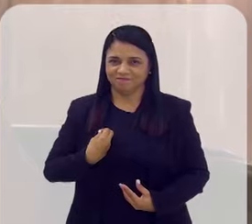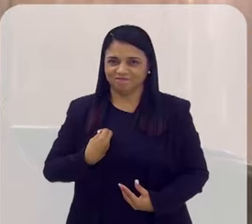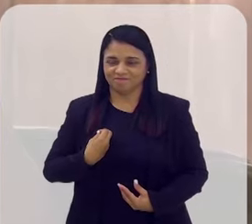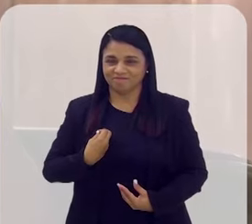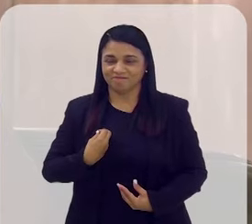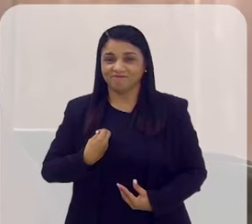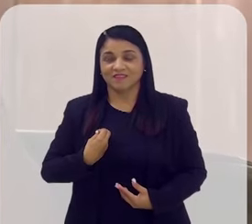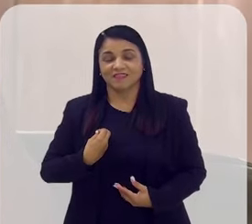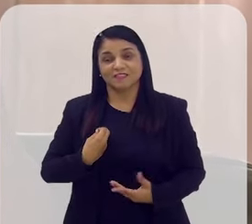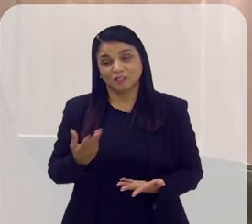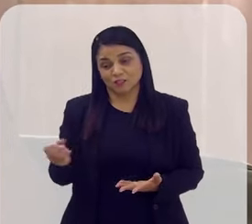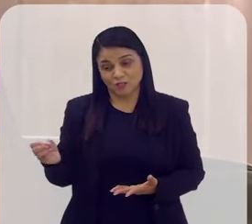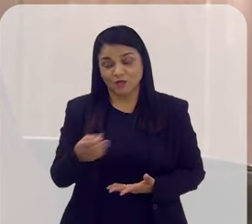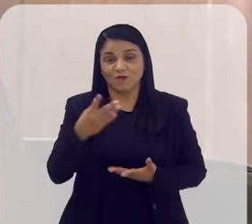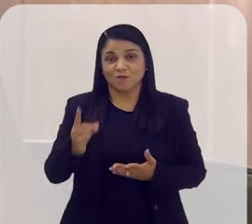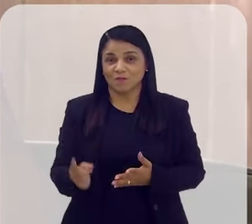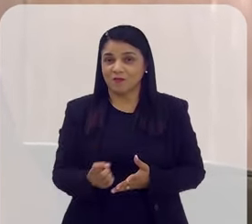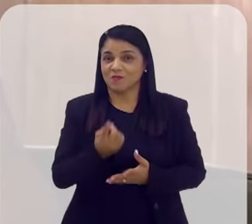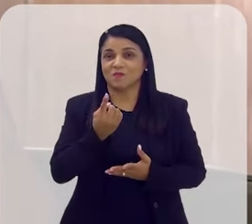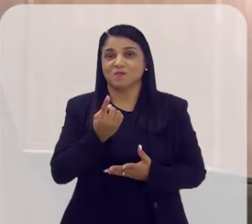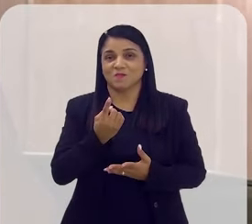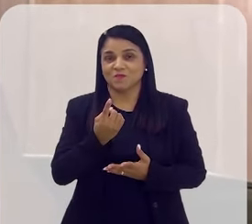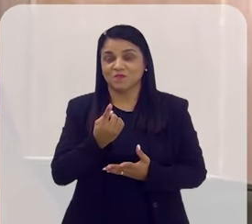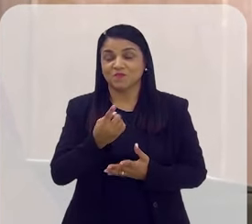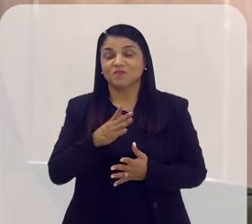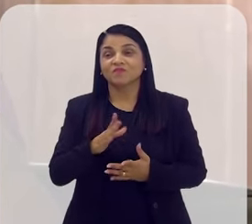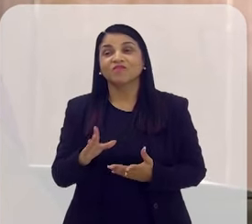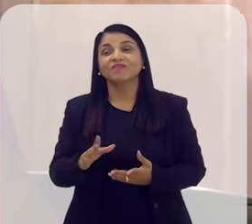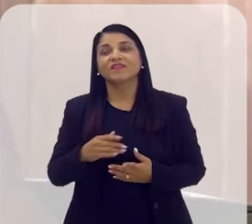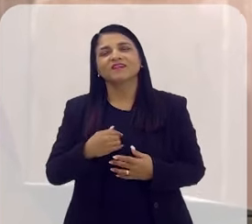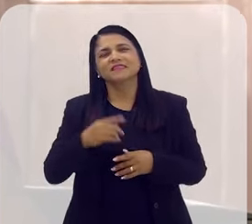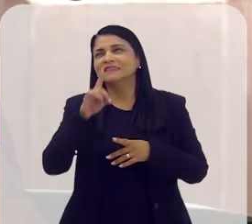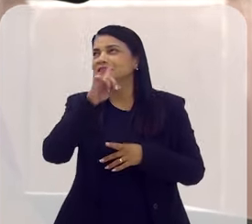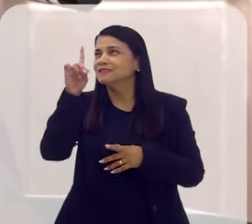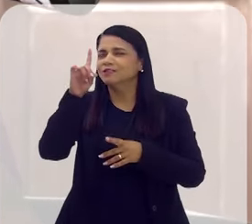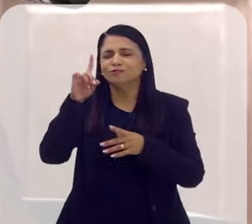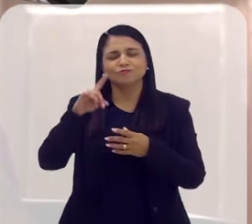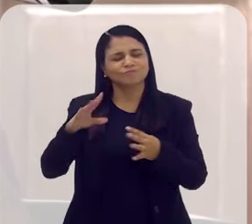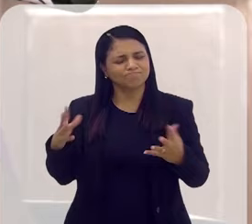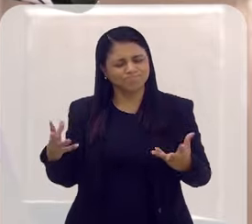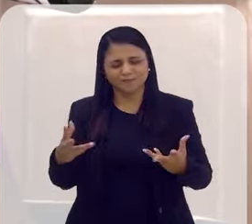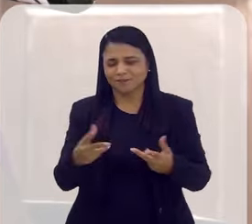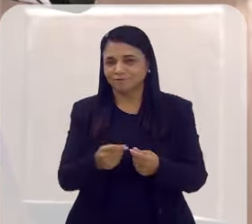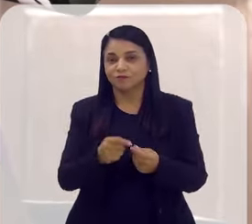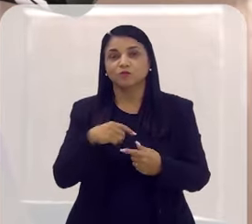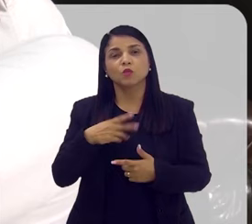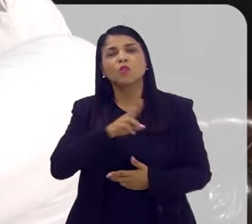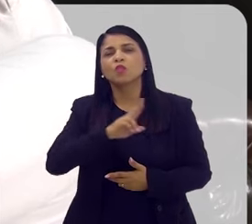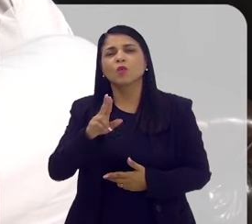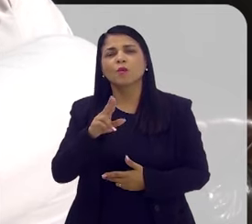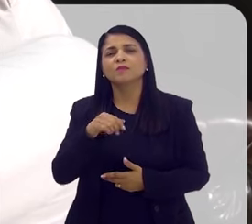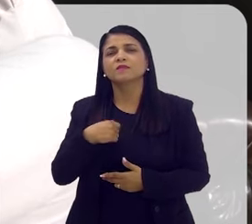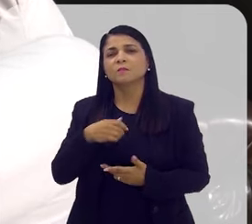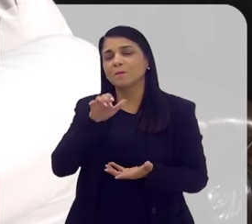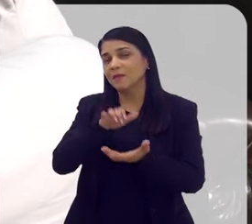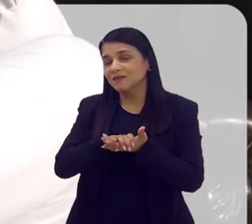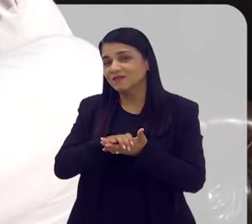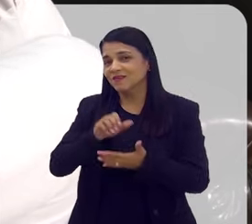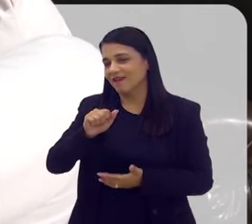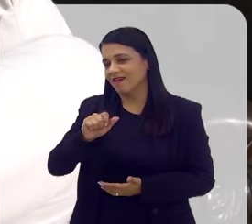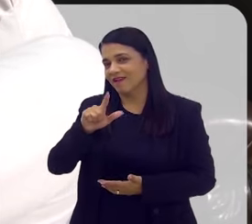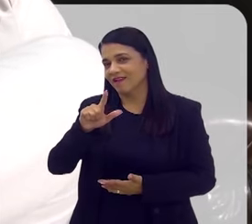muitos milagres na minha vida. E esse é o mais recente. Coisa linda, coisa fantástica. Linda que Deus faz. Me fala de novo o nome do